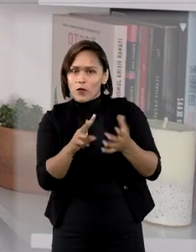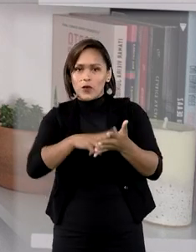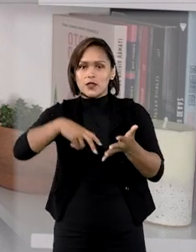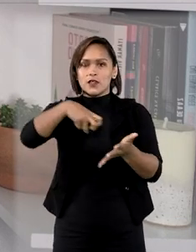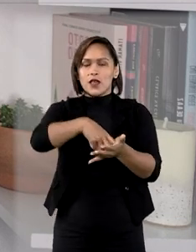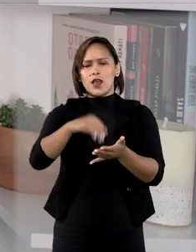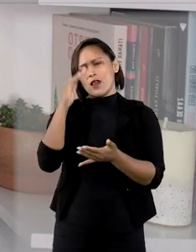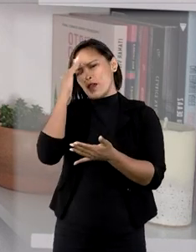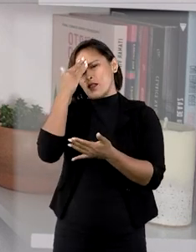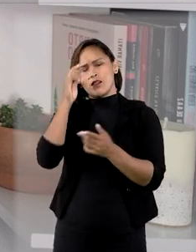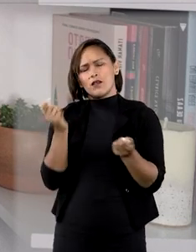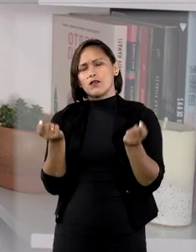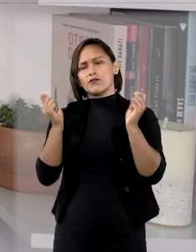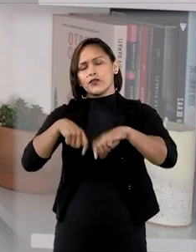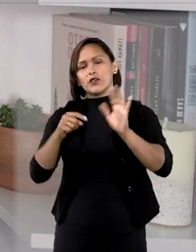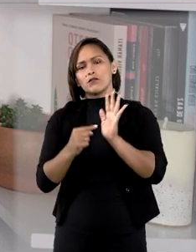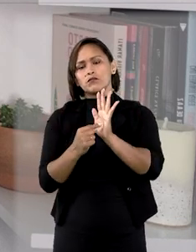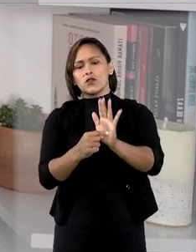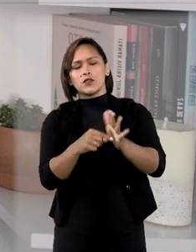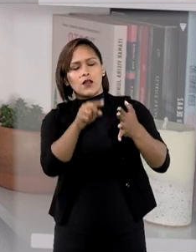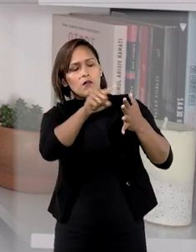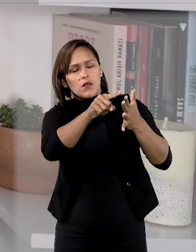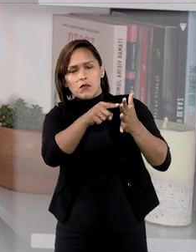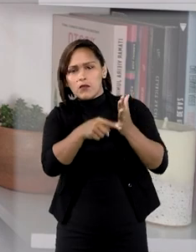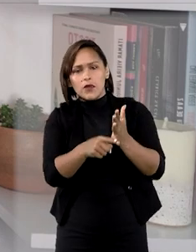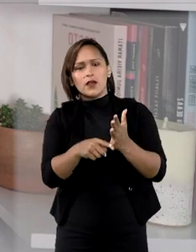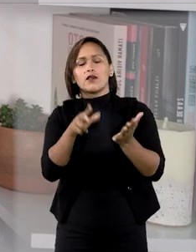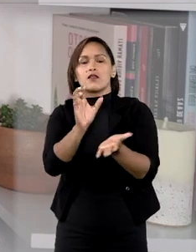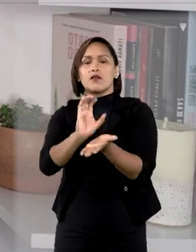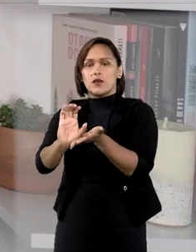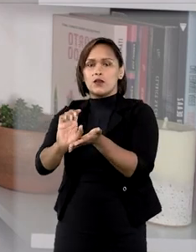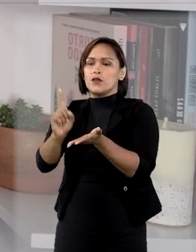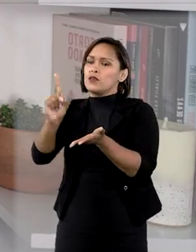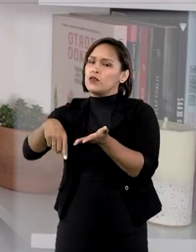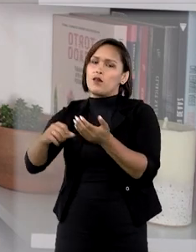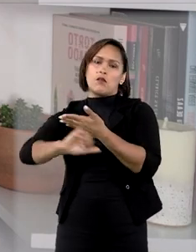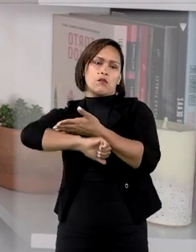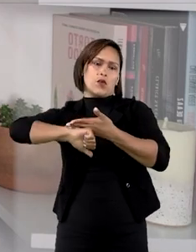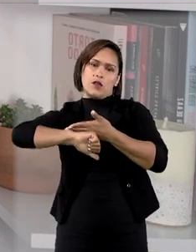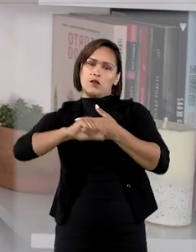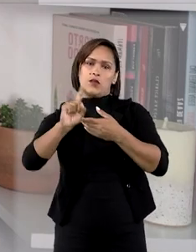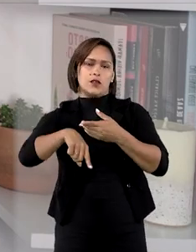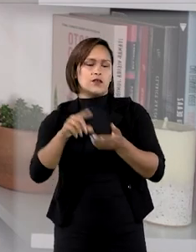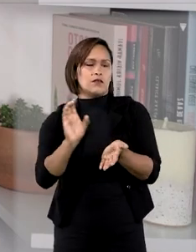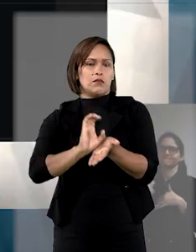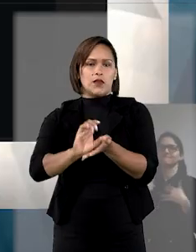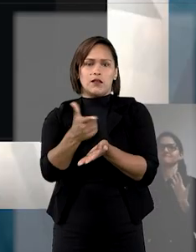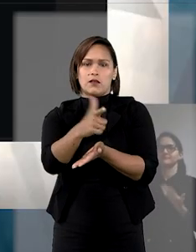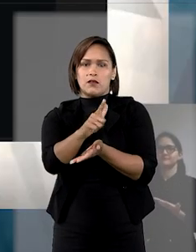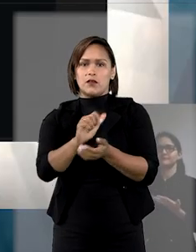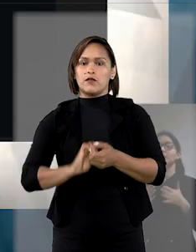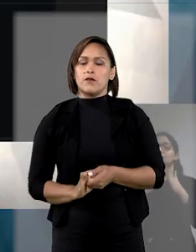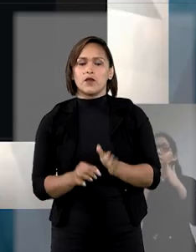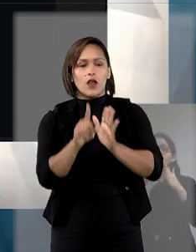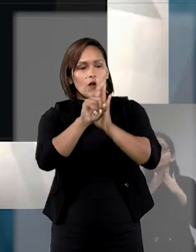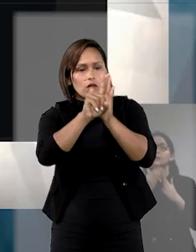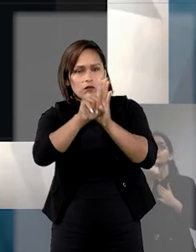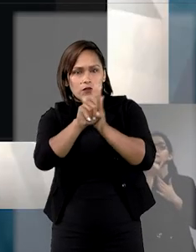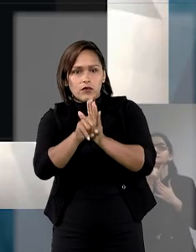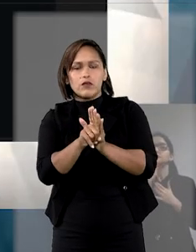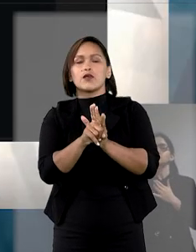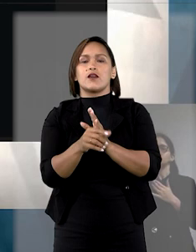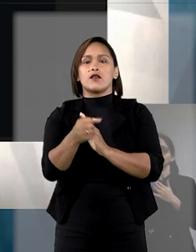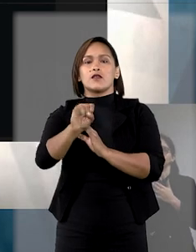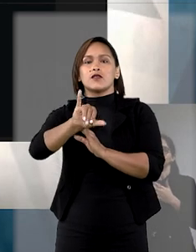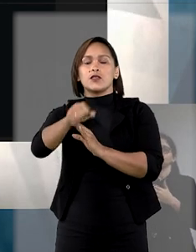sentença, por entender que não foram demonstrados os requisitos nem para a pensão, nem para a obrigação de indenizar. Ao analisar o caso no